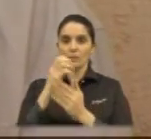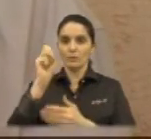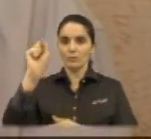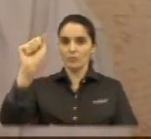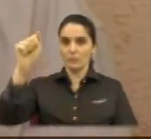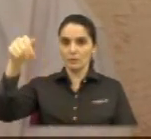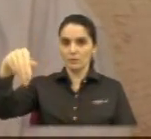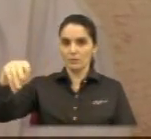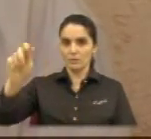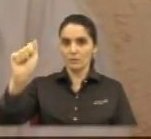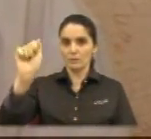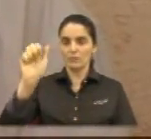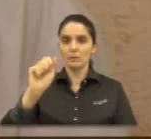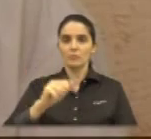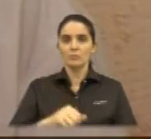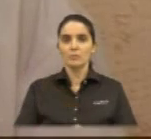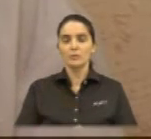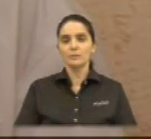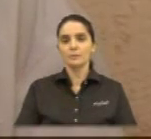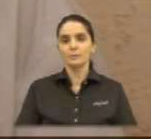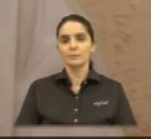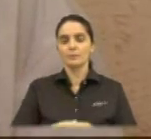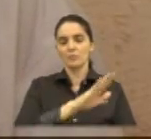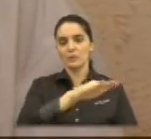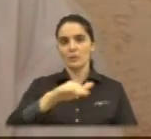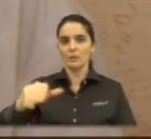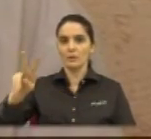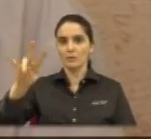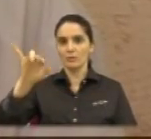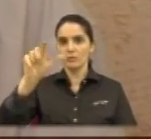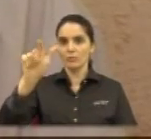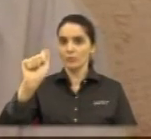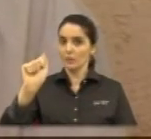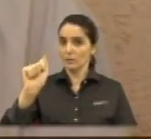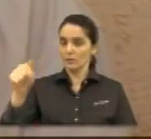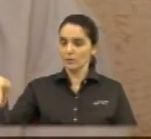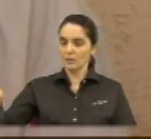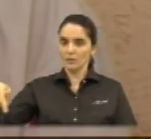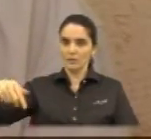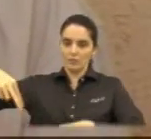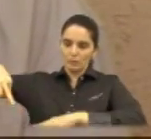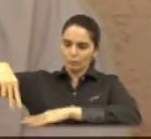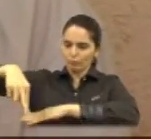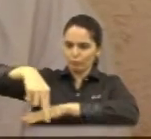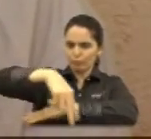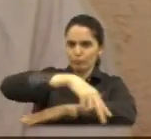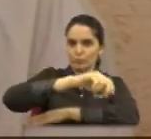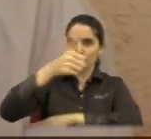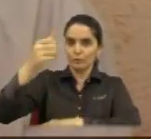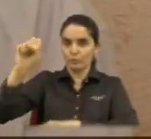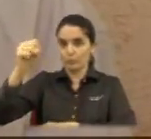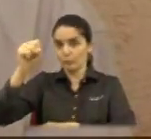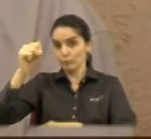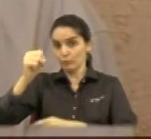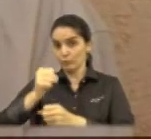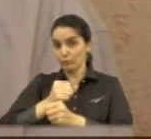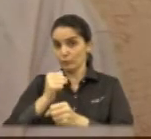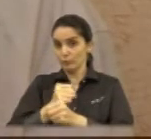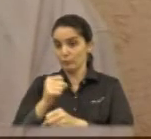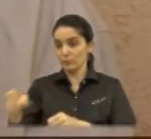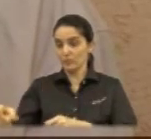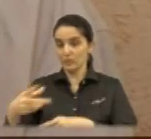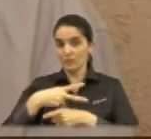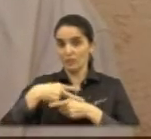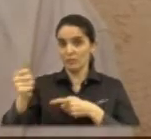Vila, que desfilou em nossa cidade por 18 anos e venceu 14,